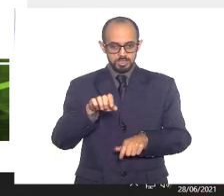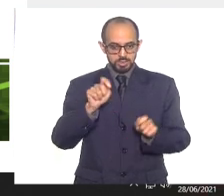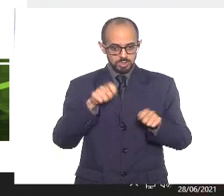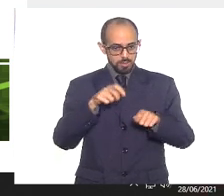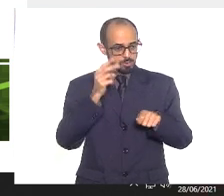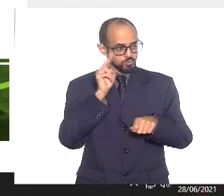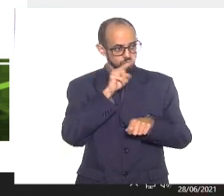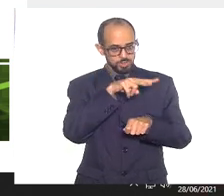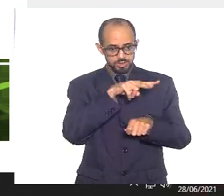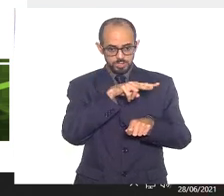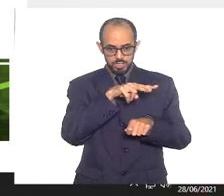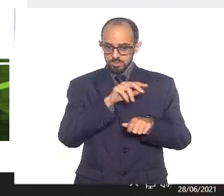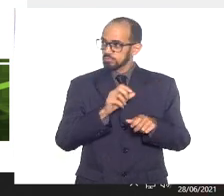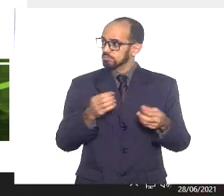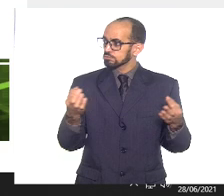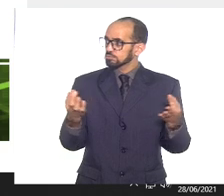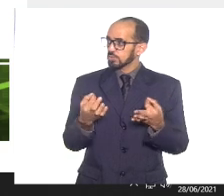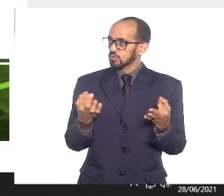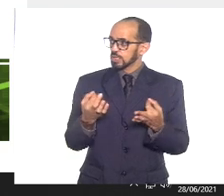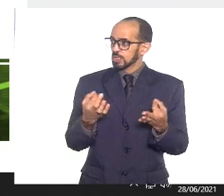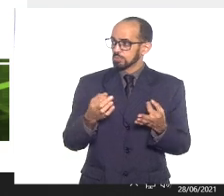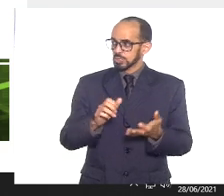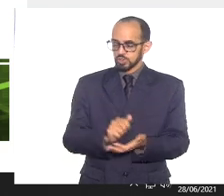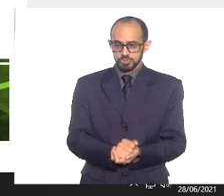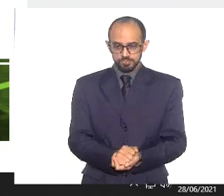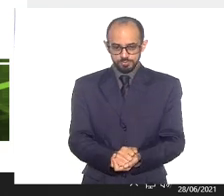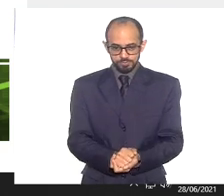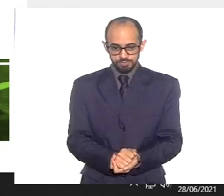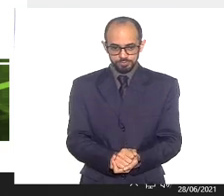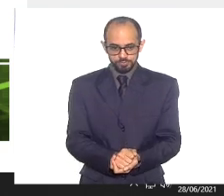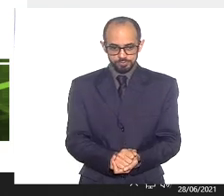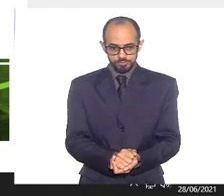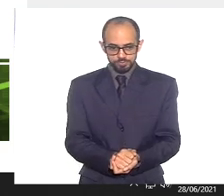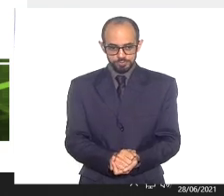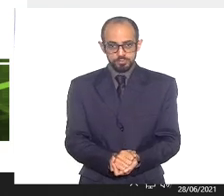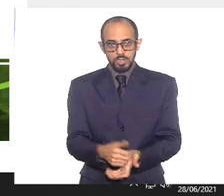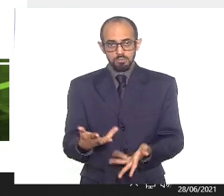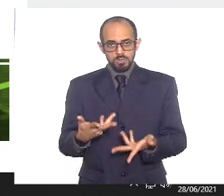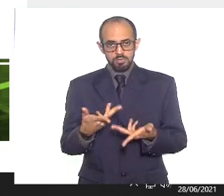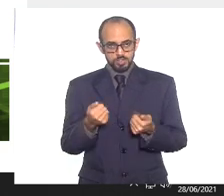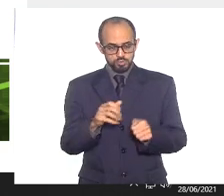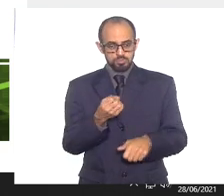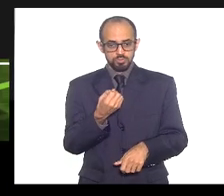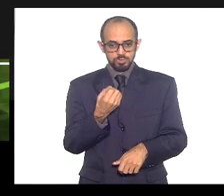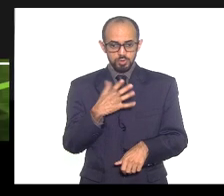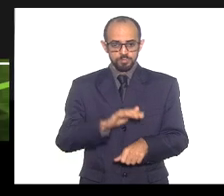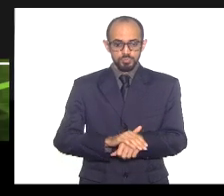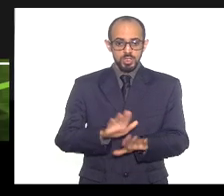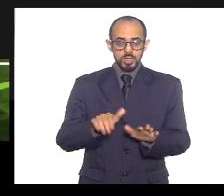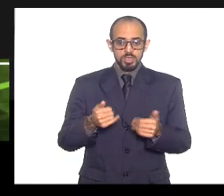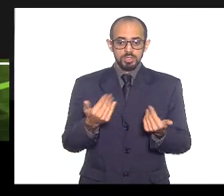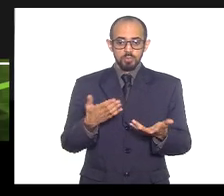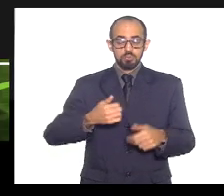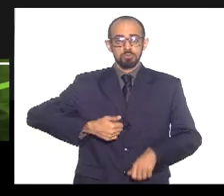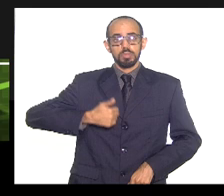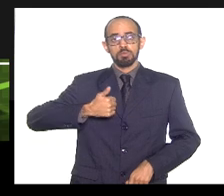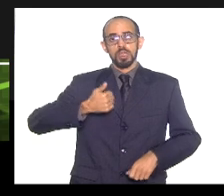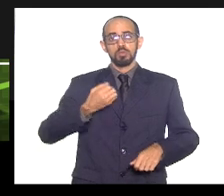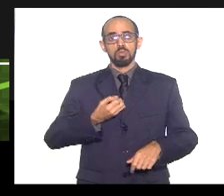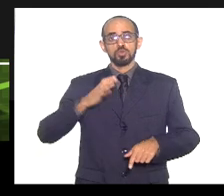visualizar? Perfeitamente. Excelente. Por favor. Bom, primeiramente, muito bom